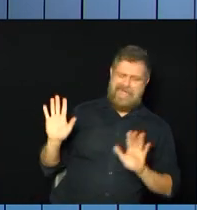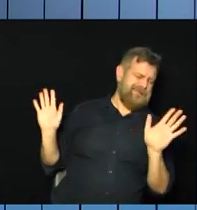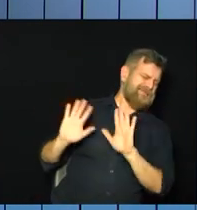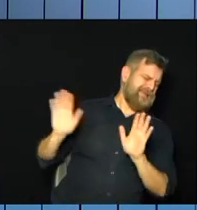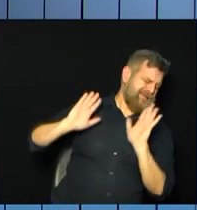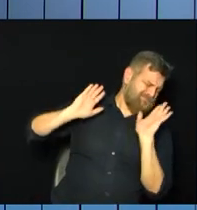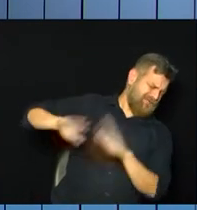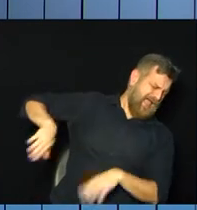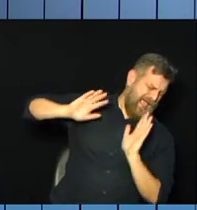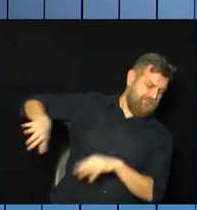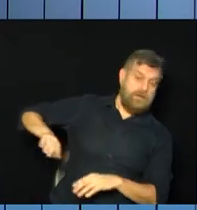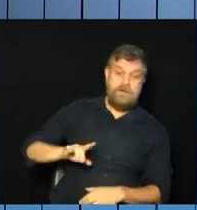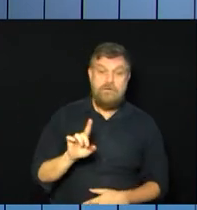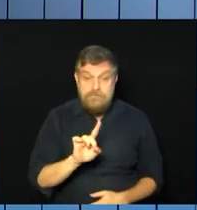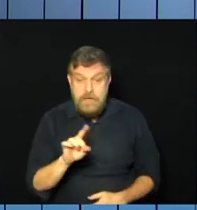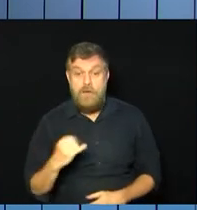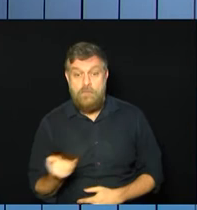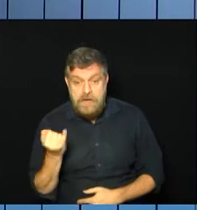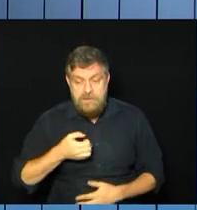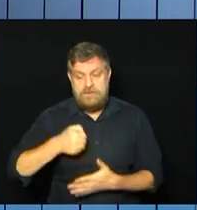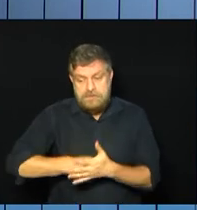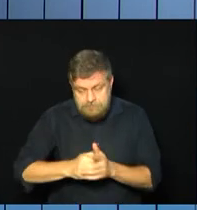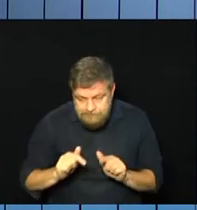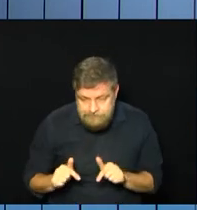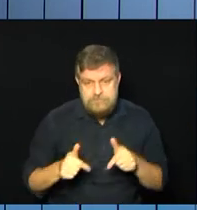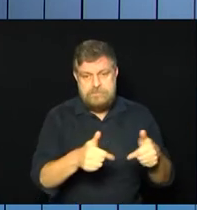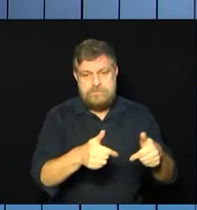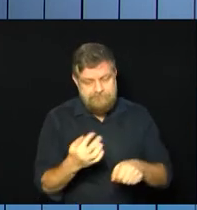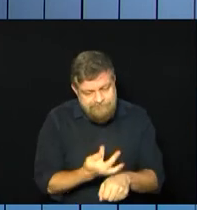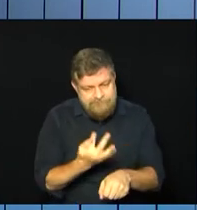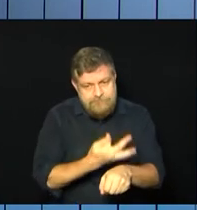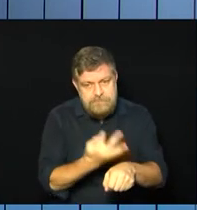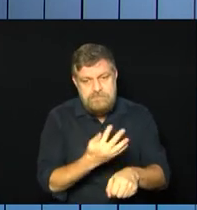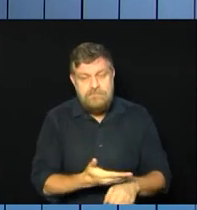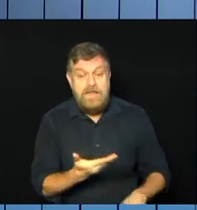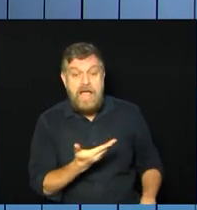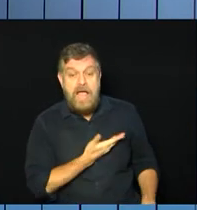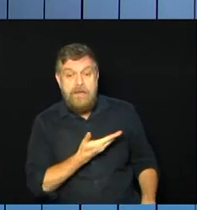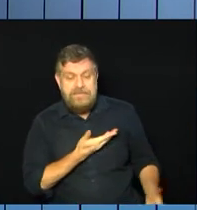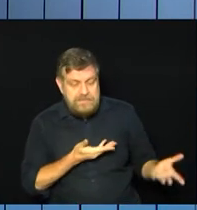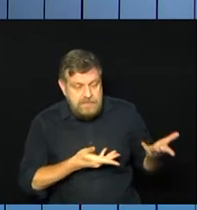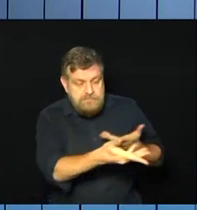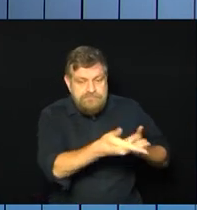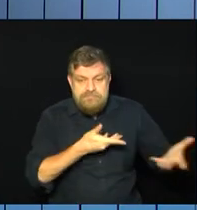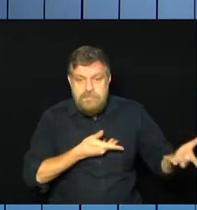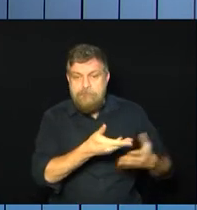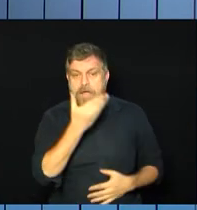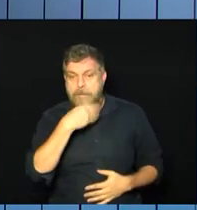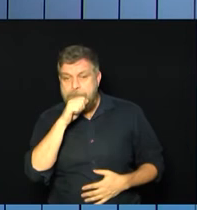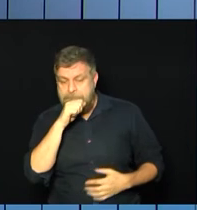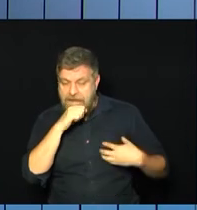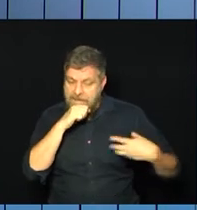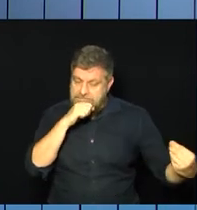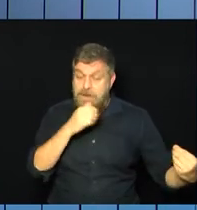com você. Mas vale a pena, então, insistir e criar essa amizade que ela é diferente entre os pais e os filhos,